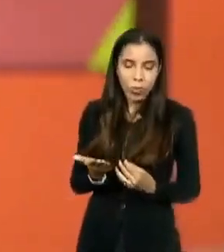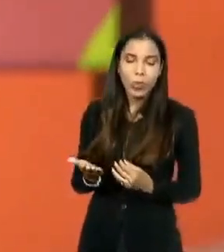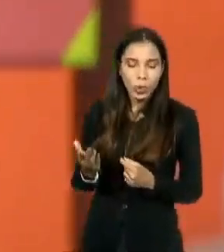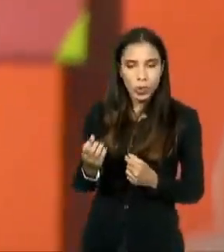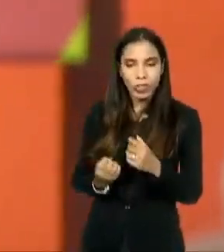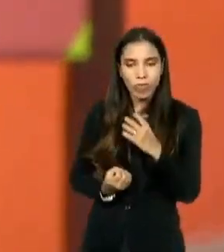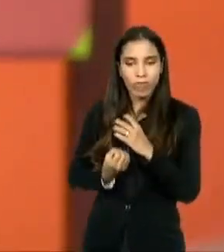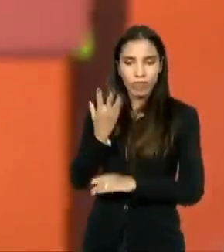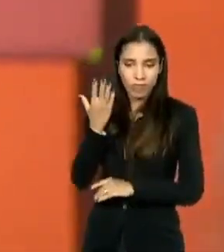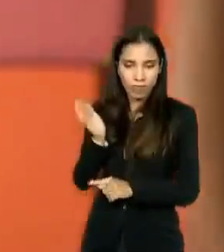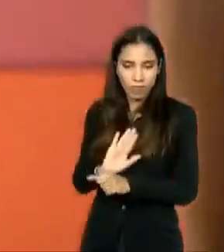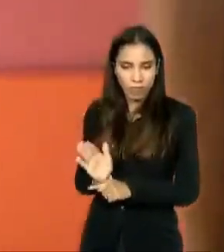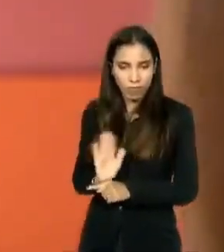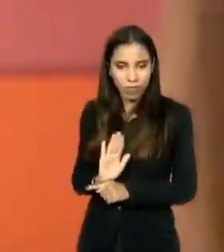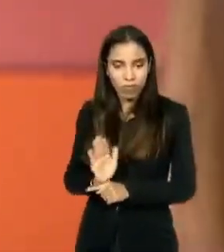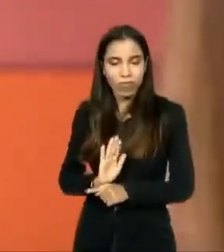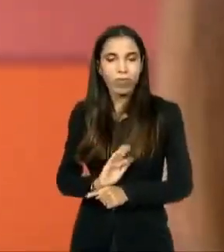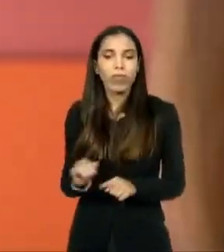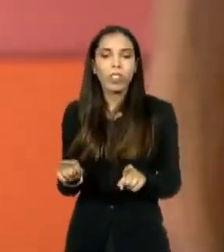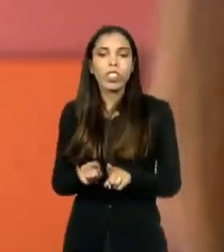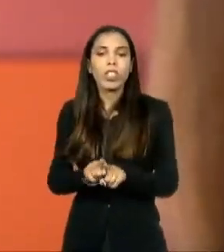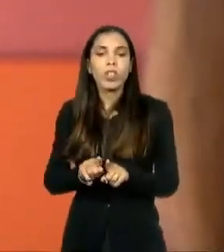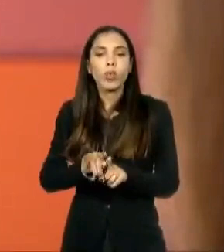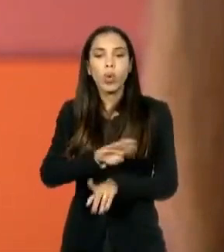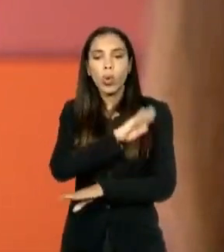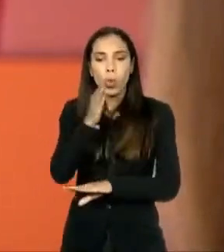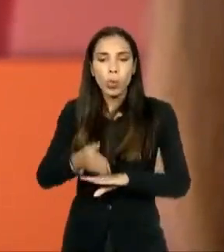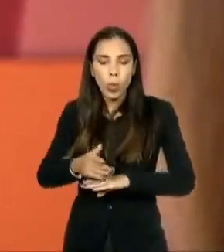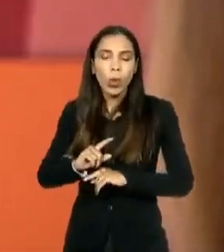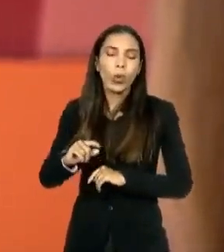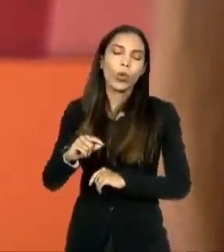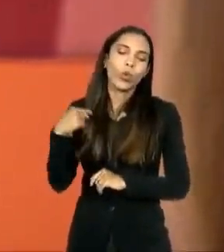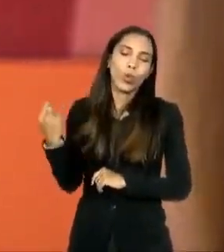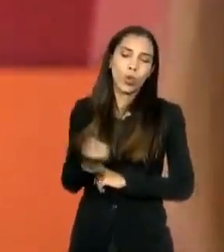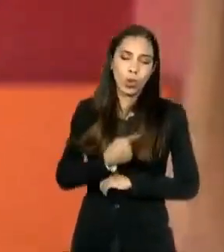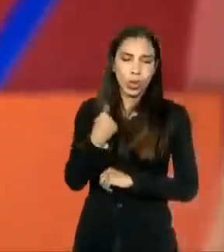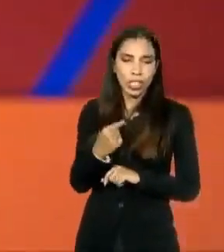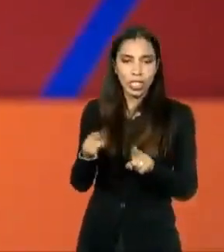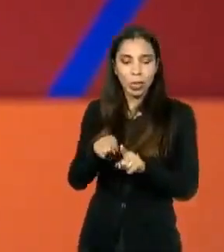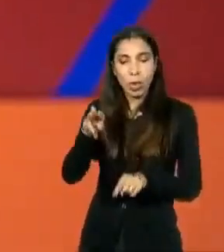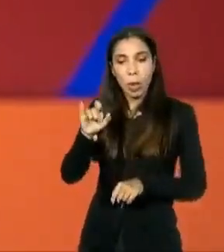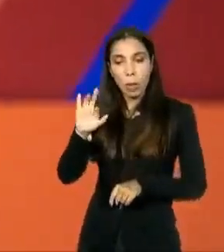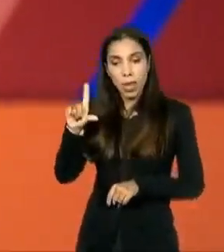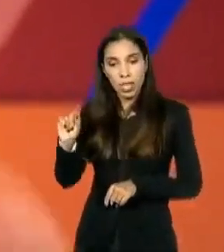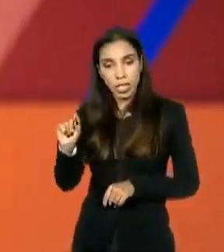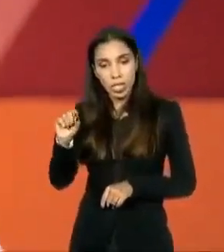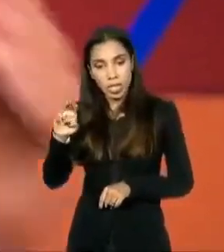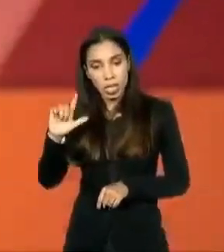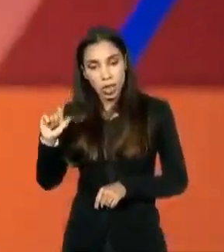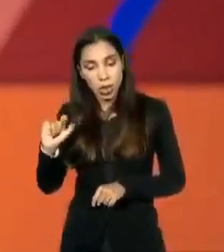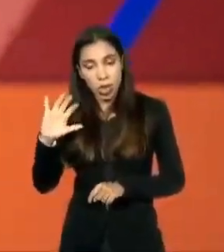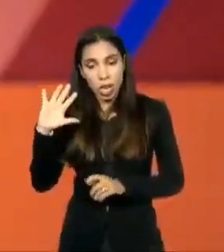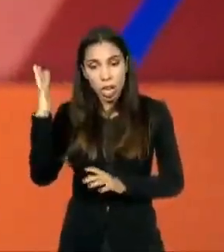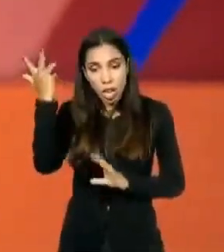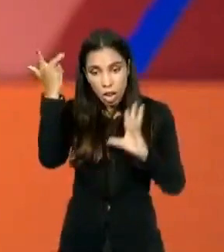próprio filme. Agradecimento a Nós do Morro sempre, Marcelo Melo. E eu vou te falar mais uma coisinha. Essa questão ambiental